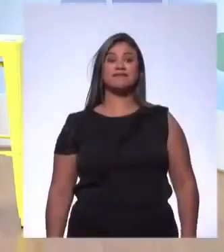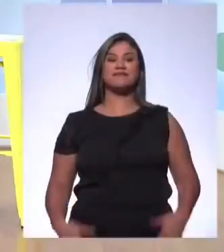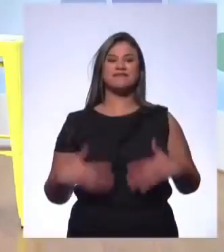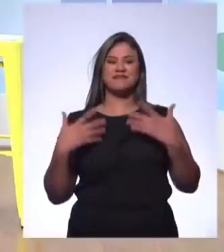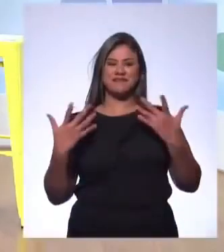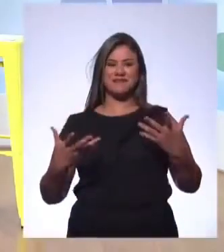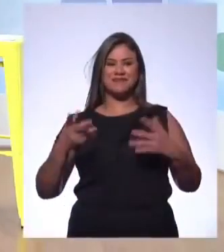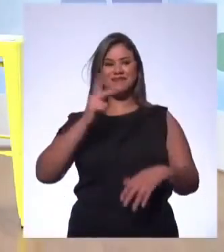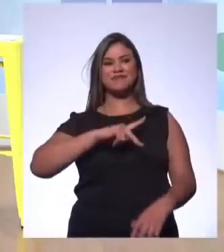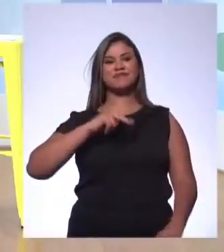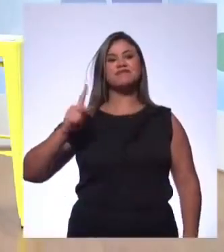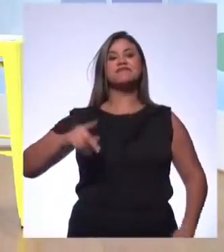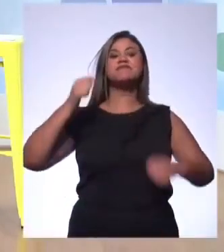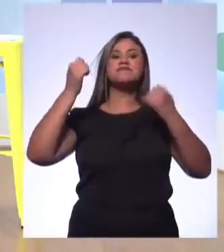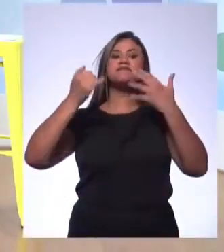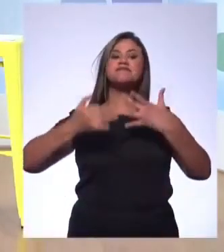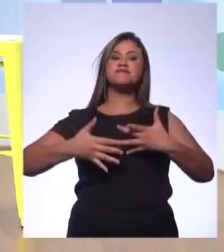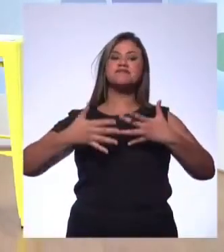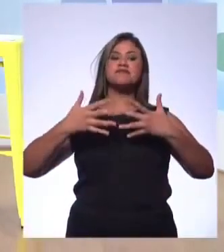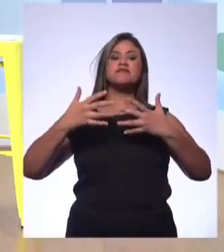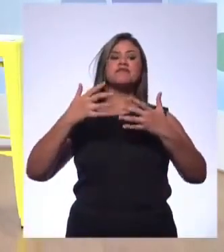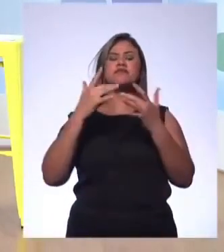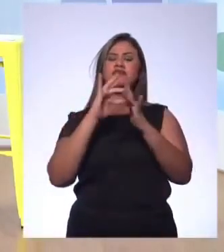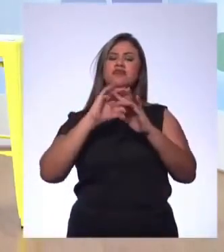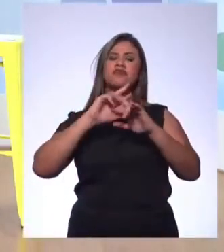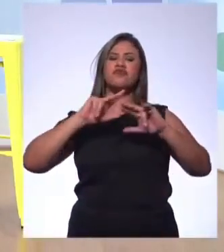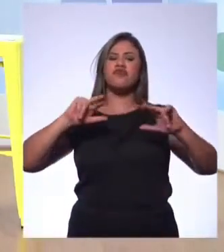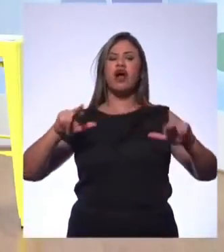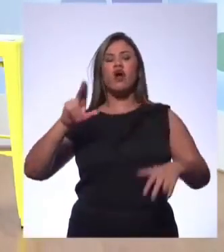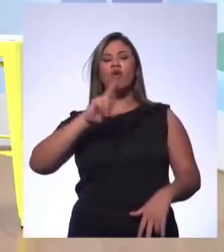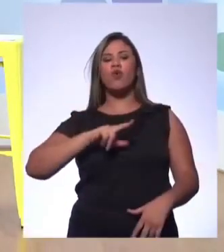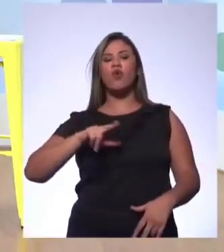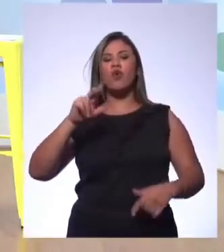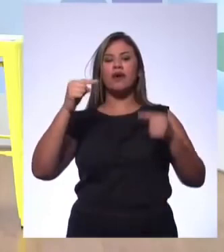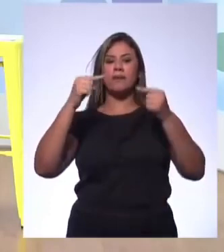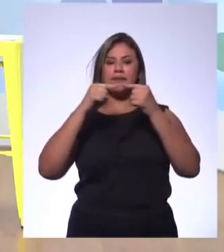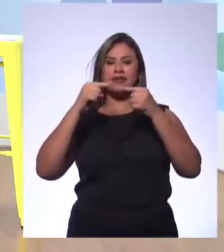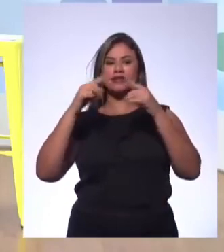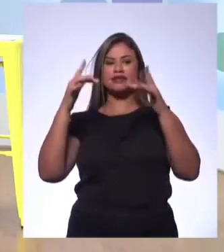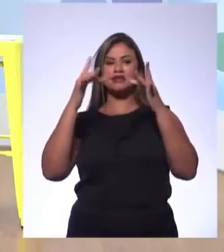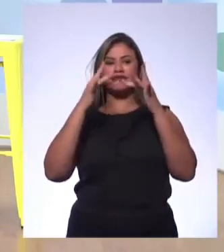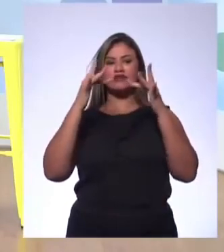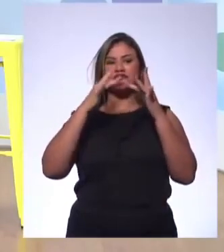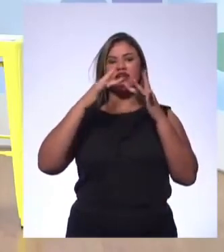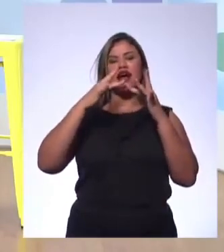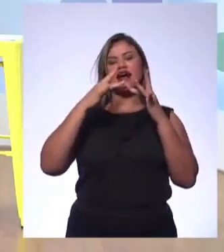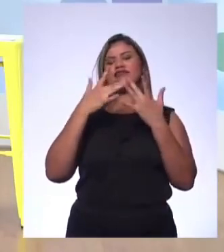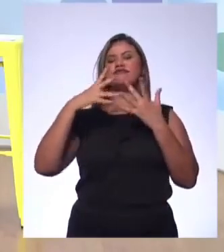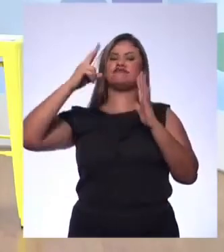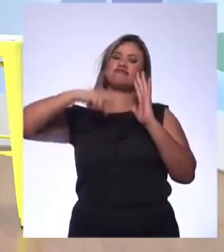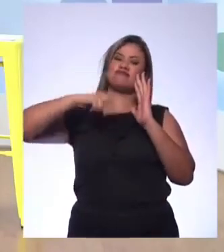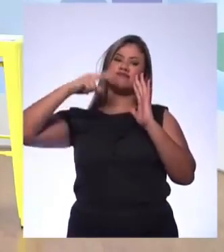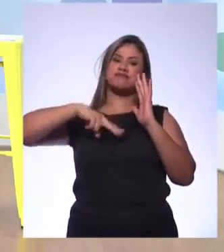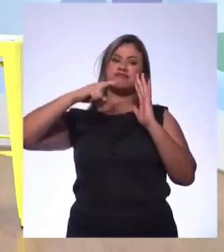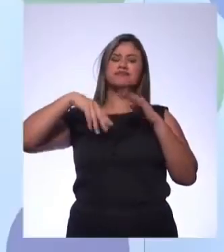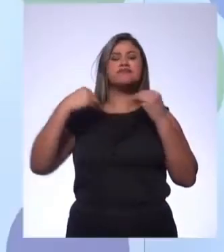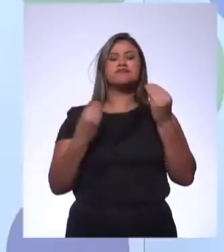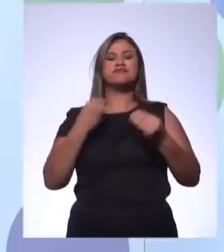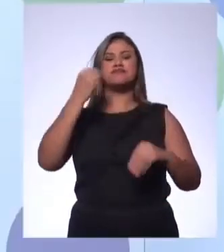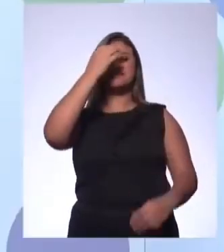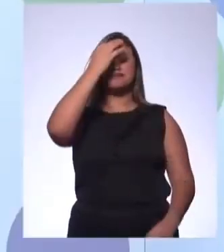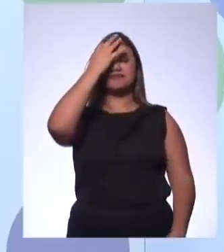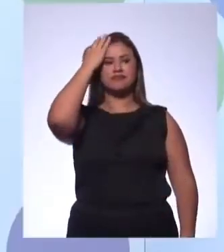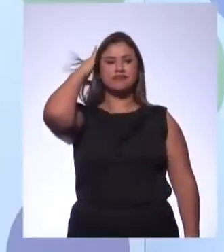Então, professora Tayana, diga para mim qual os mecanismos, né, que os nossos alunos têm hoje para entrar em contato com histórias. Vamos lá,